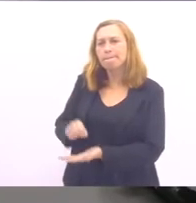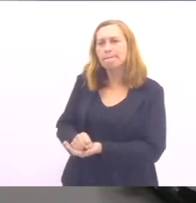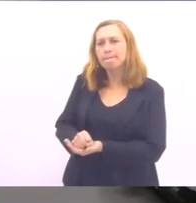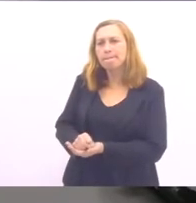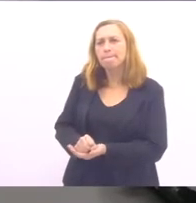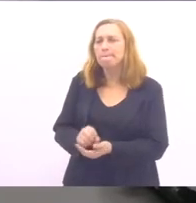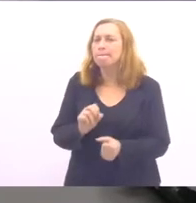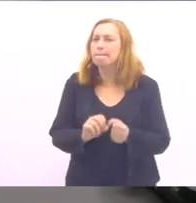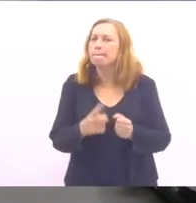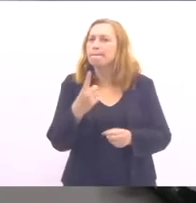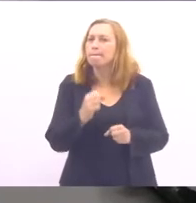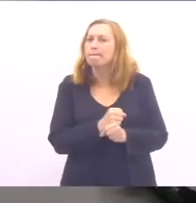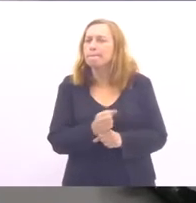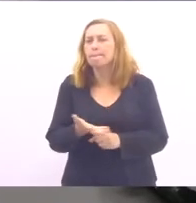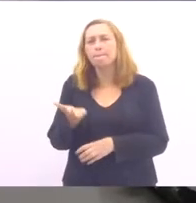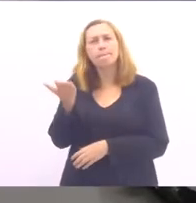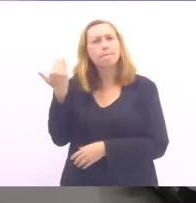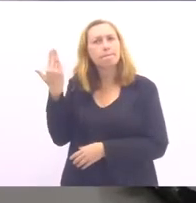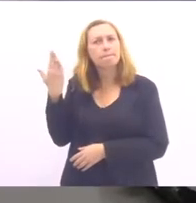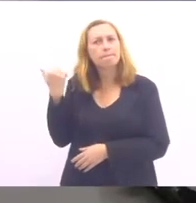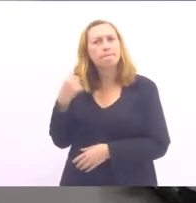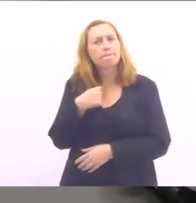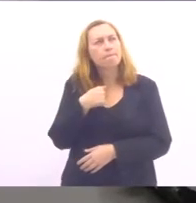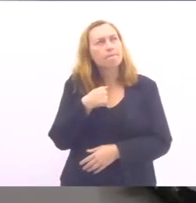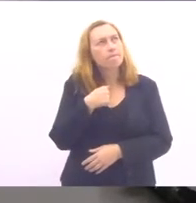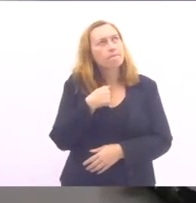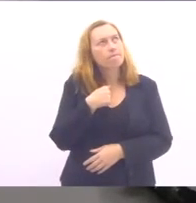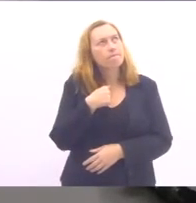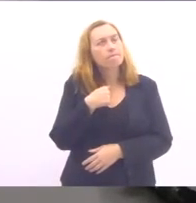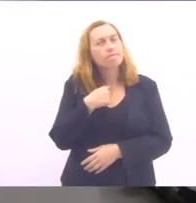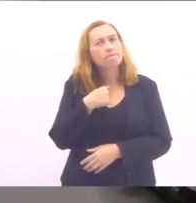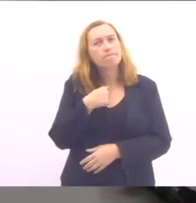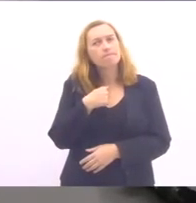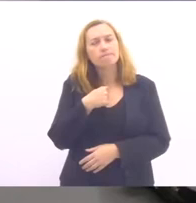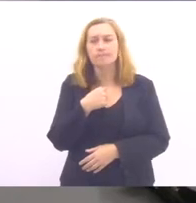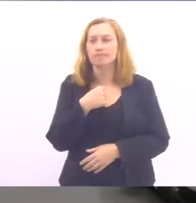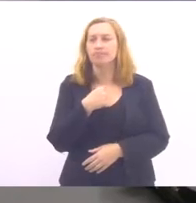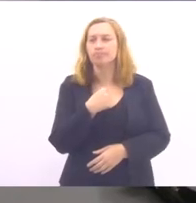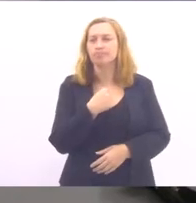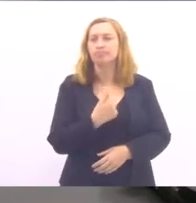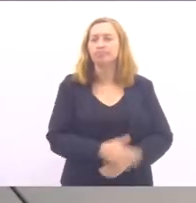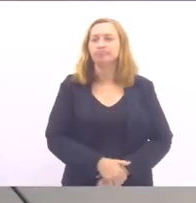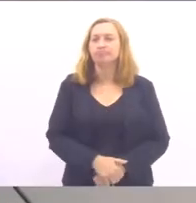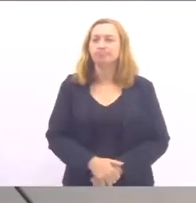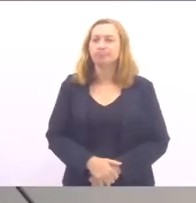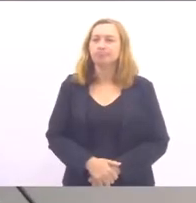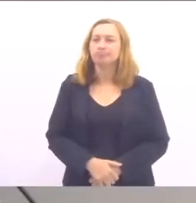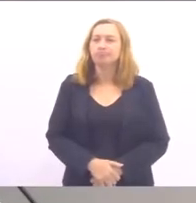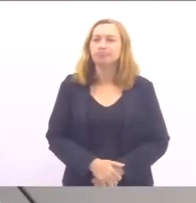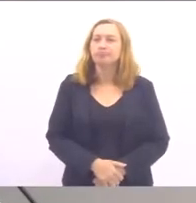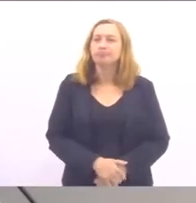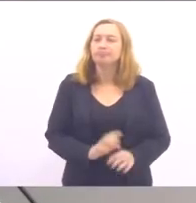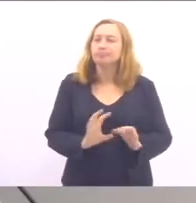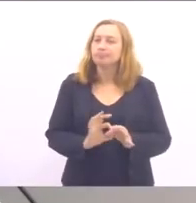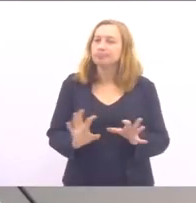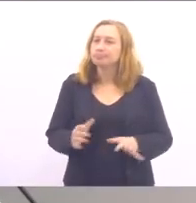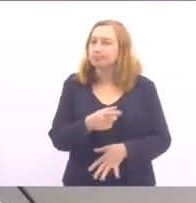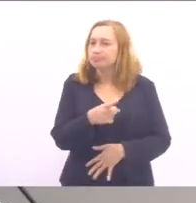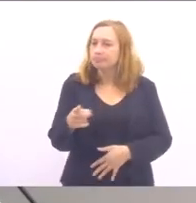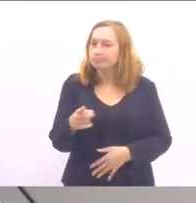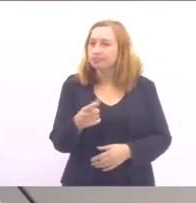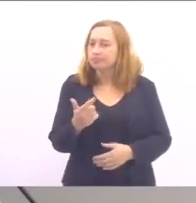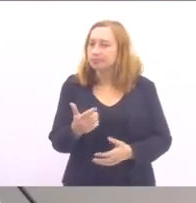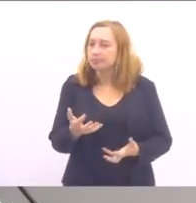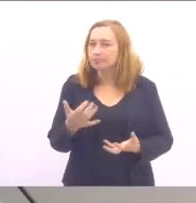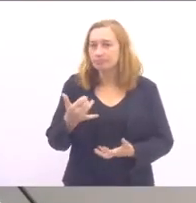nós fizemos há um ano atrás, por exemplo, as cooperativas lá nós fizemos há um ano atrás... Essa atualização, vocês têm como